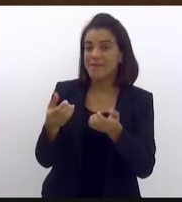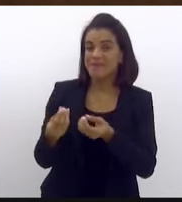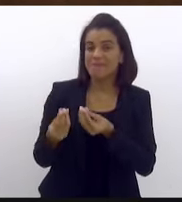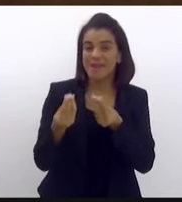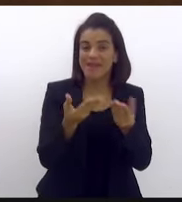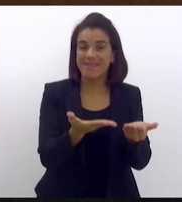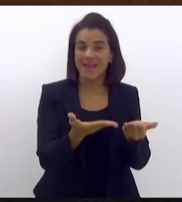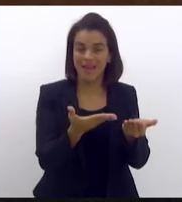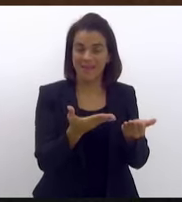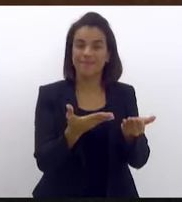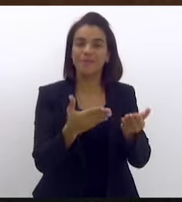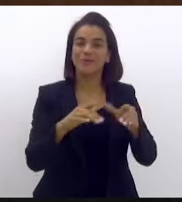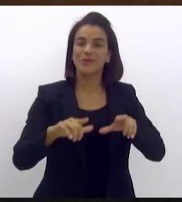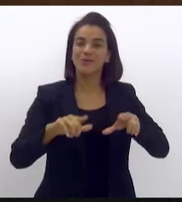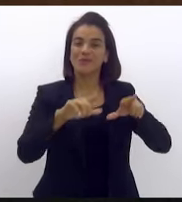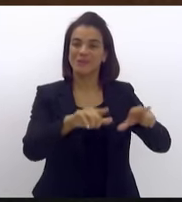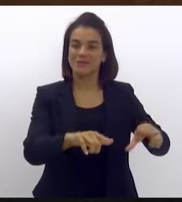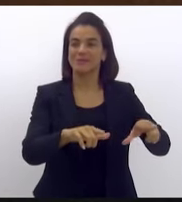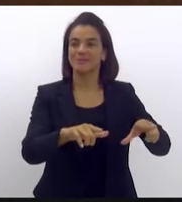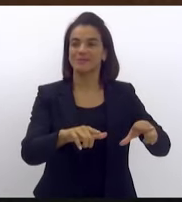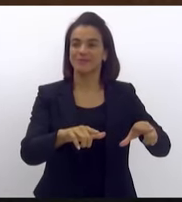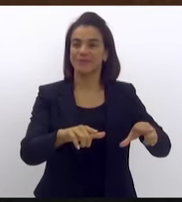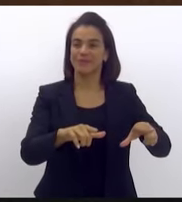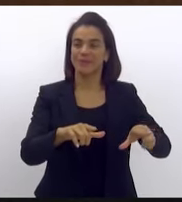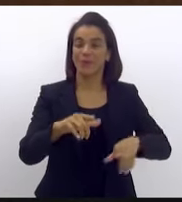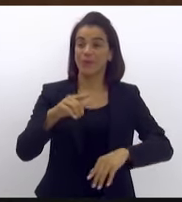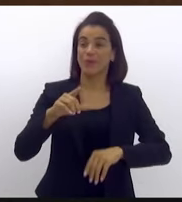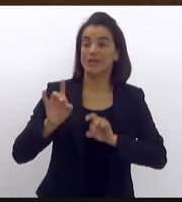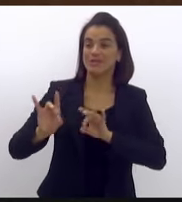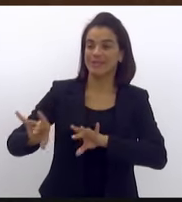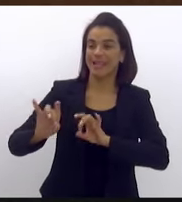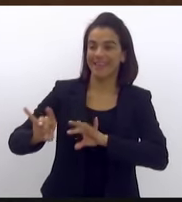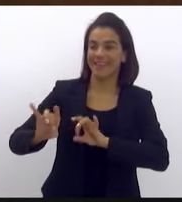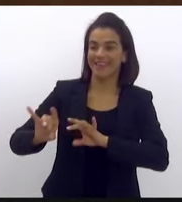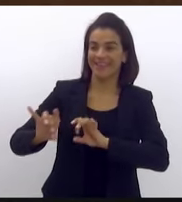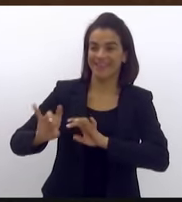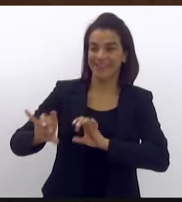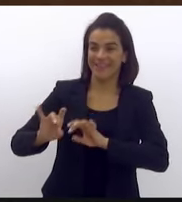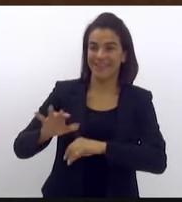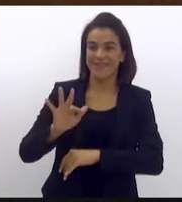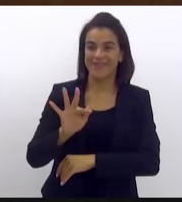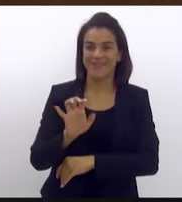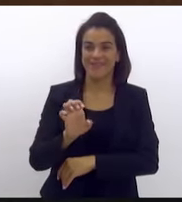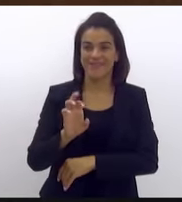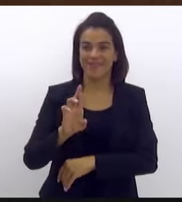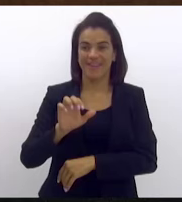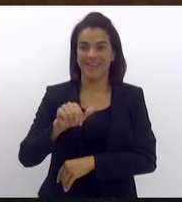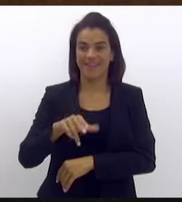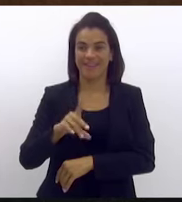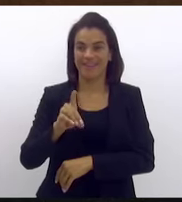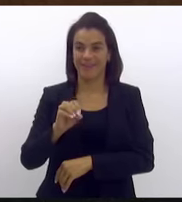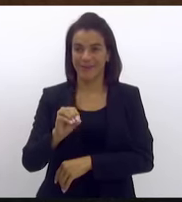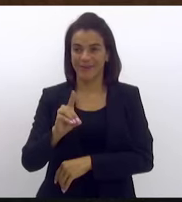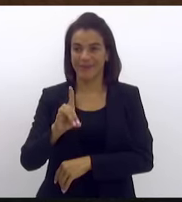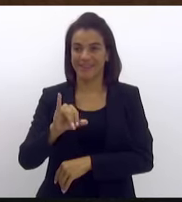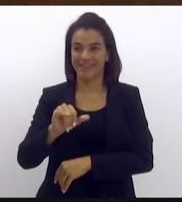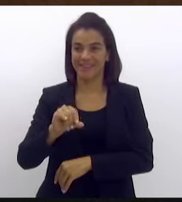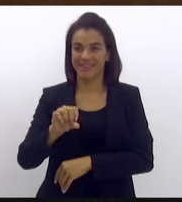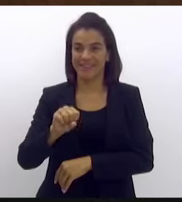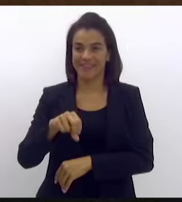título de cidadão do Rio de Janeiro para o nosso técnico, Fernando Diniz. Pedir uma prioridade ao